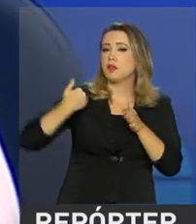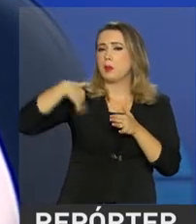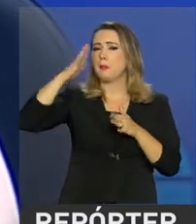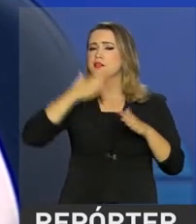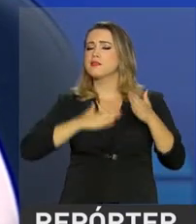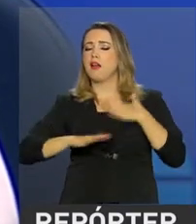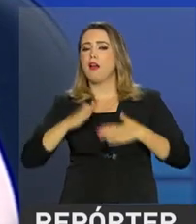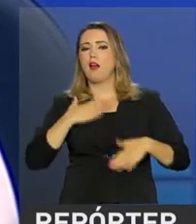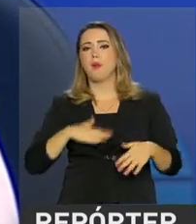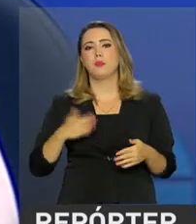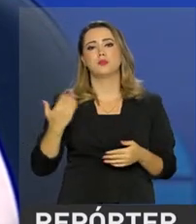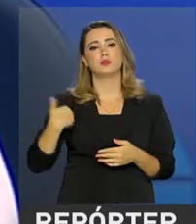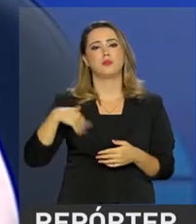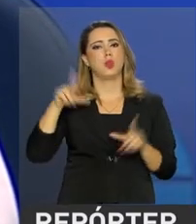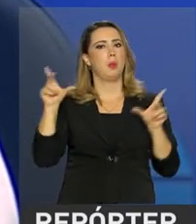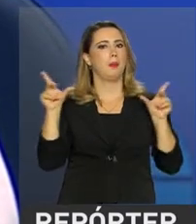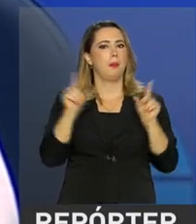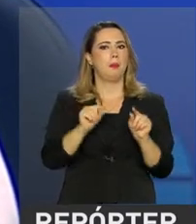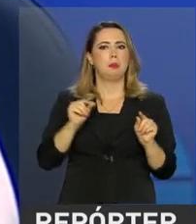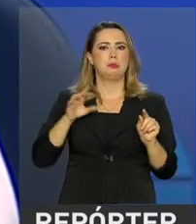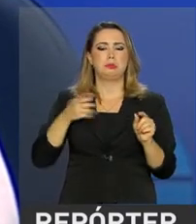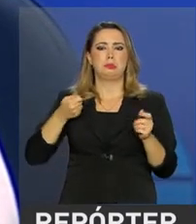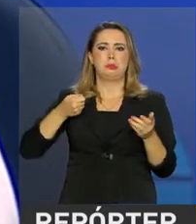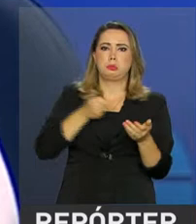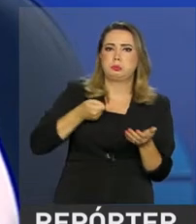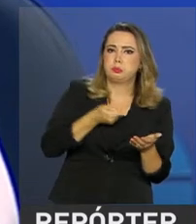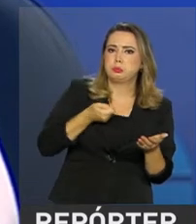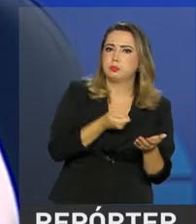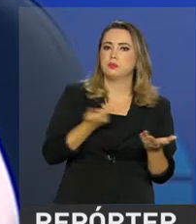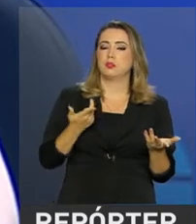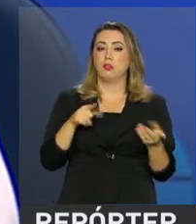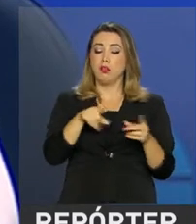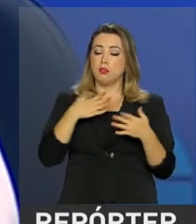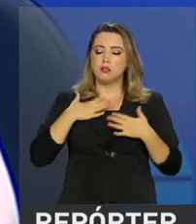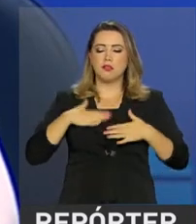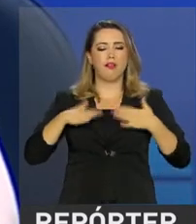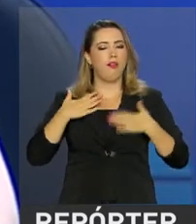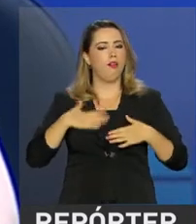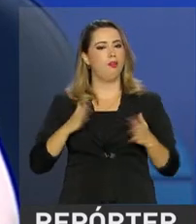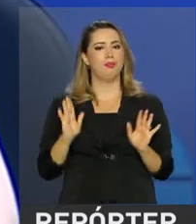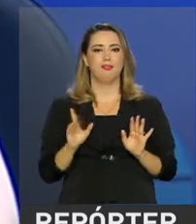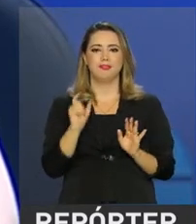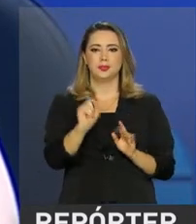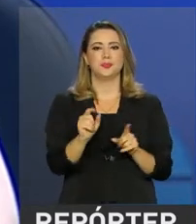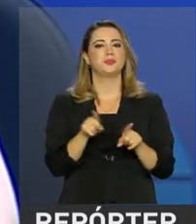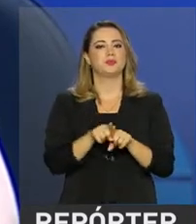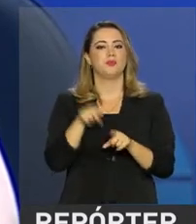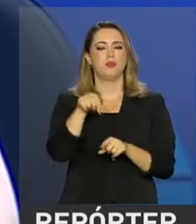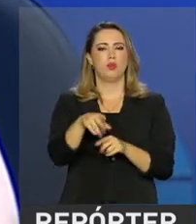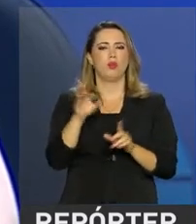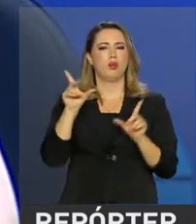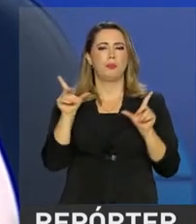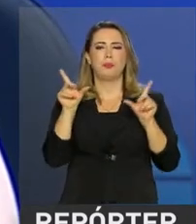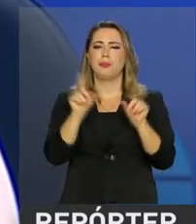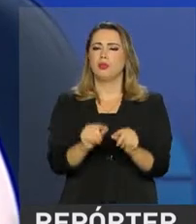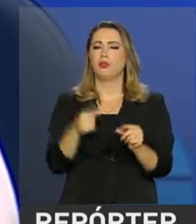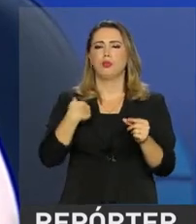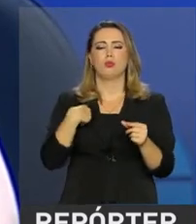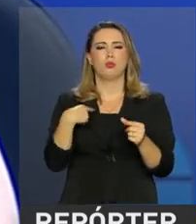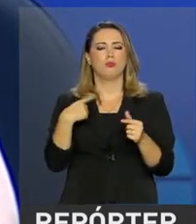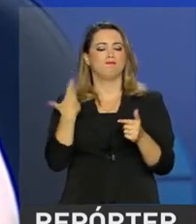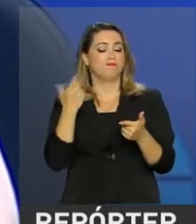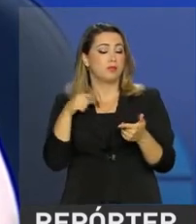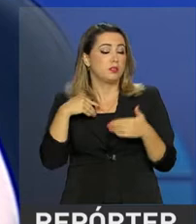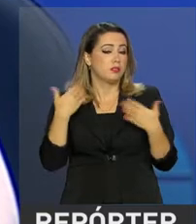tranquilidade, mais menos pressão por parte dos estudantes. Eles ficam com uma pressão mais reduzida